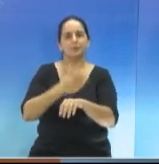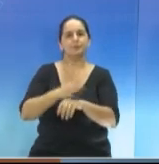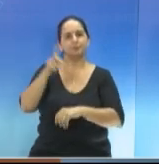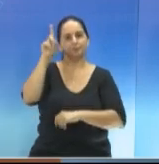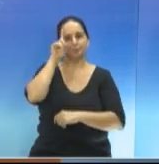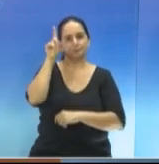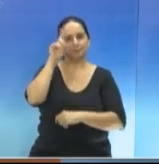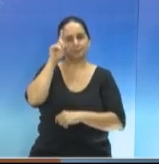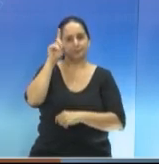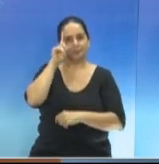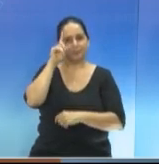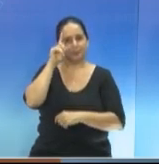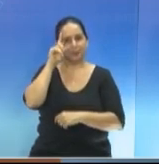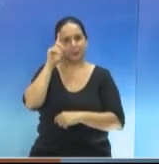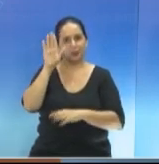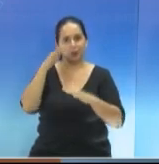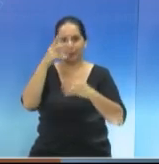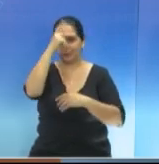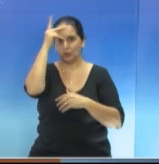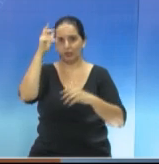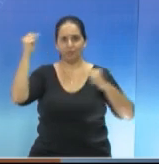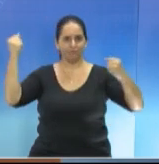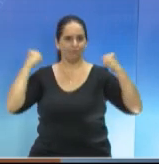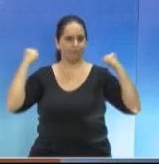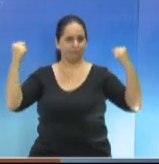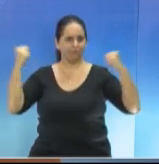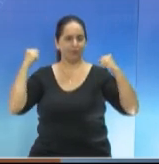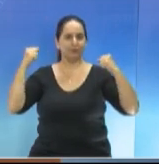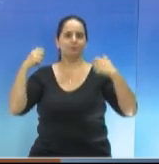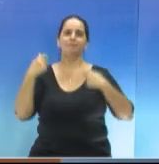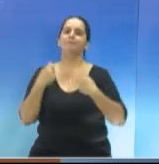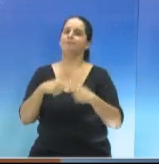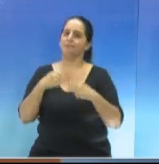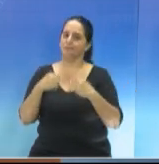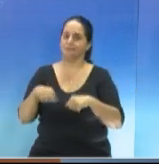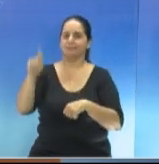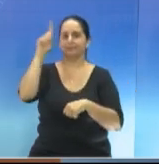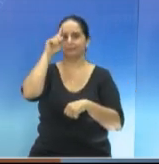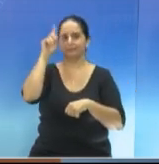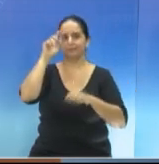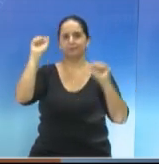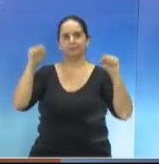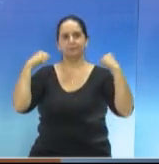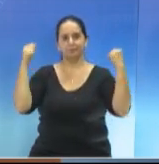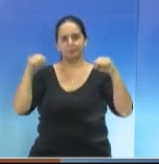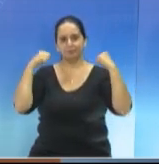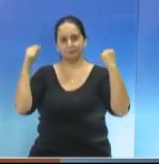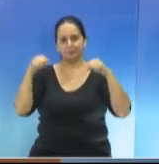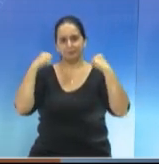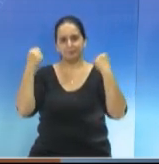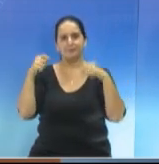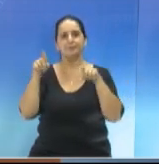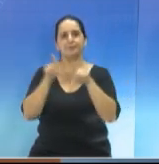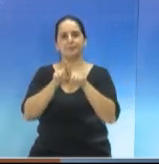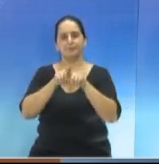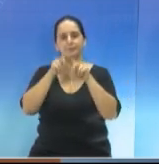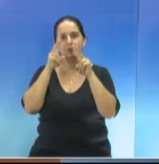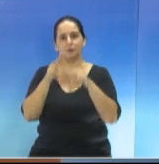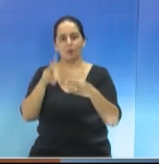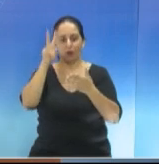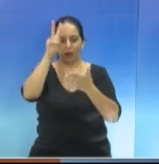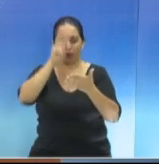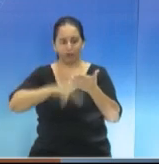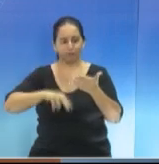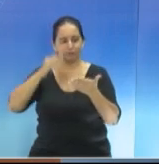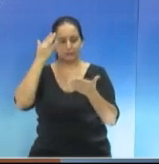exercitar. Quando a gente quer ganhar músculos, ficar forte, nós temos que fazer atividade física, não é isso? Assim também é